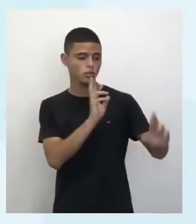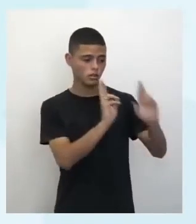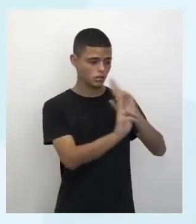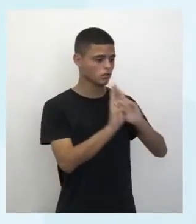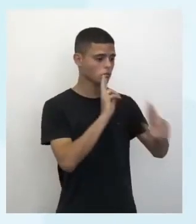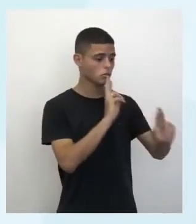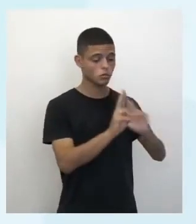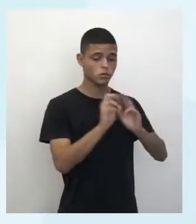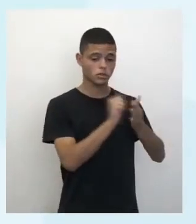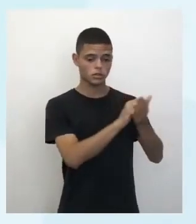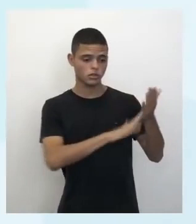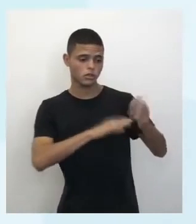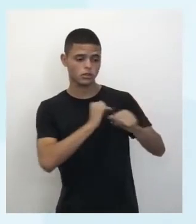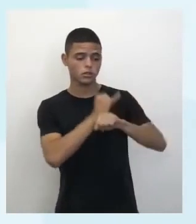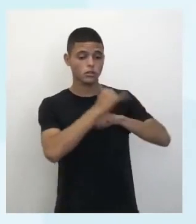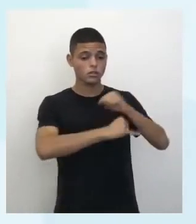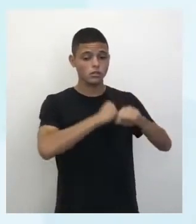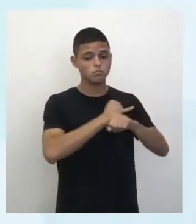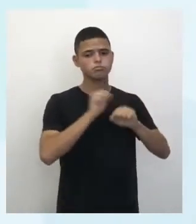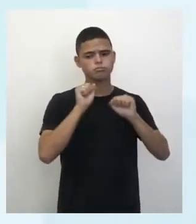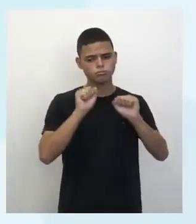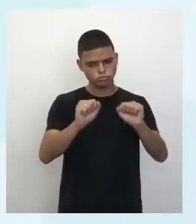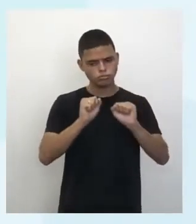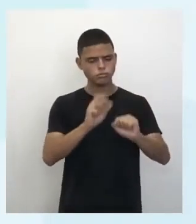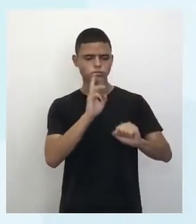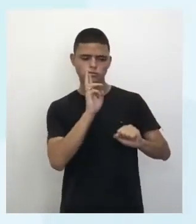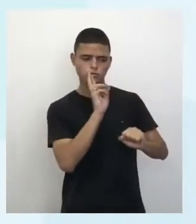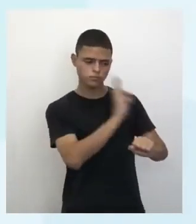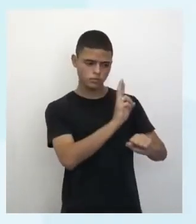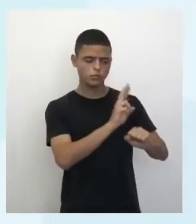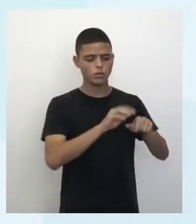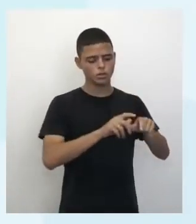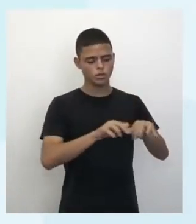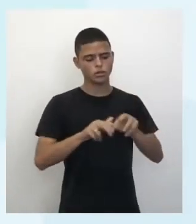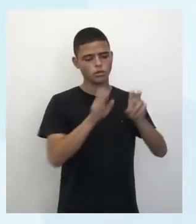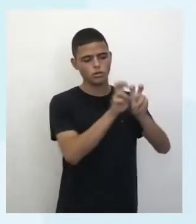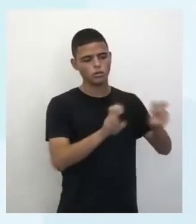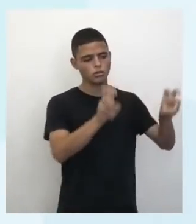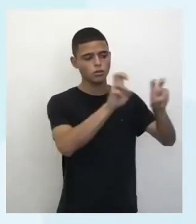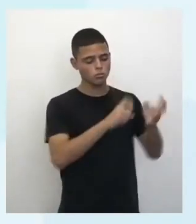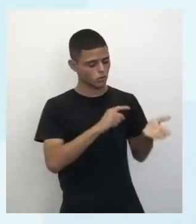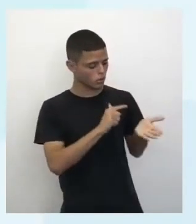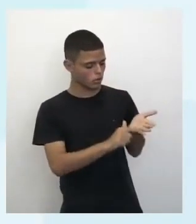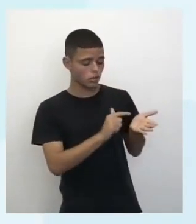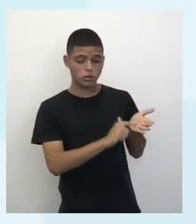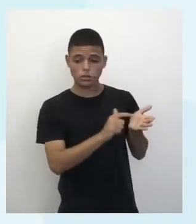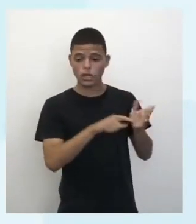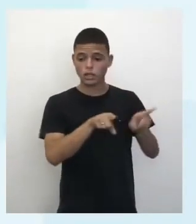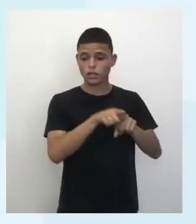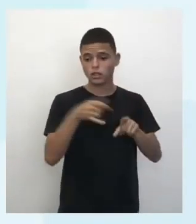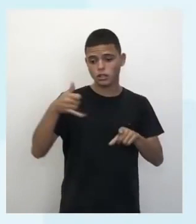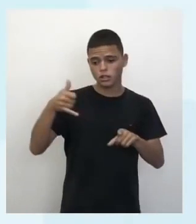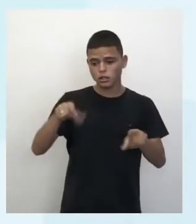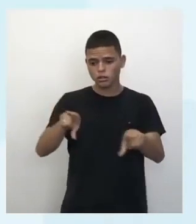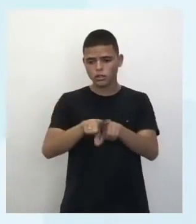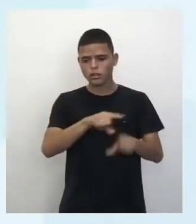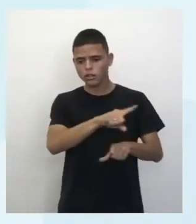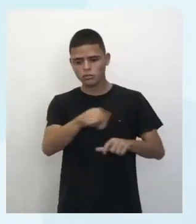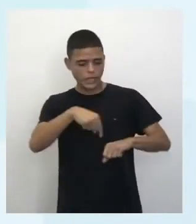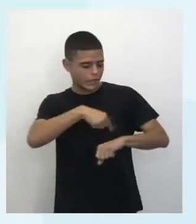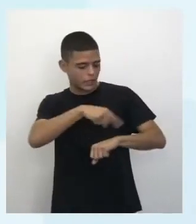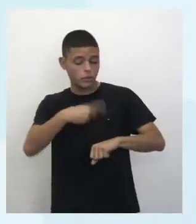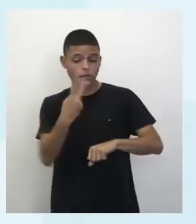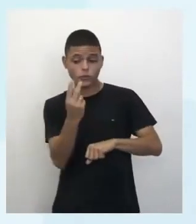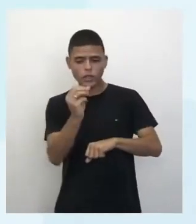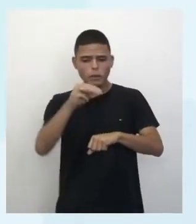online. É possível responder à enquete usando computadores, tablets e celulares. A duração estimada para o preenchimento é de